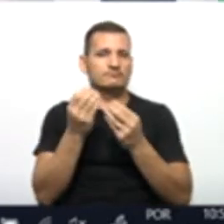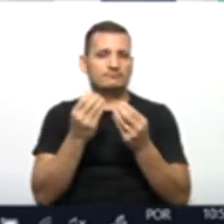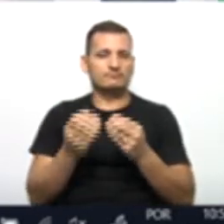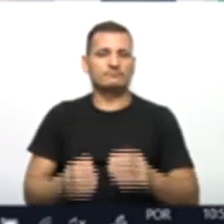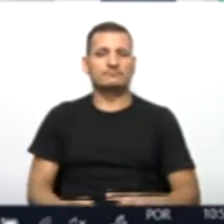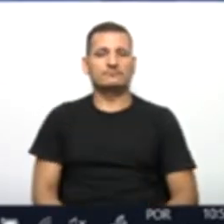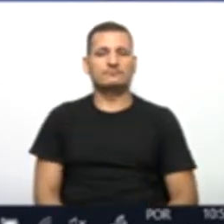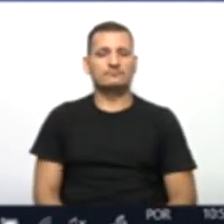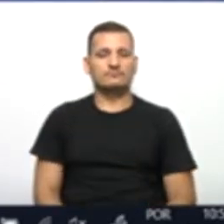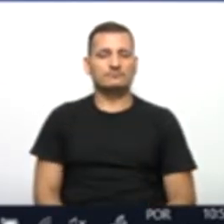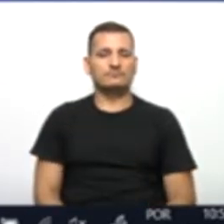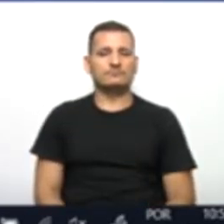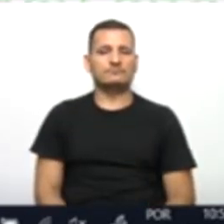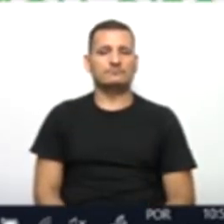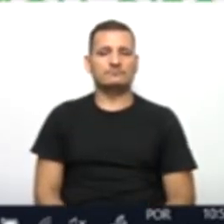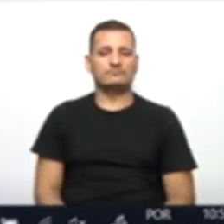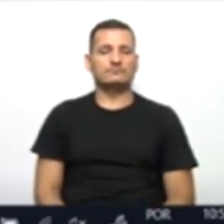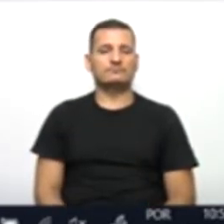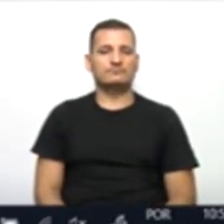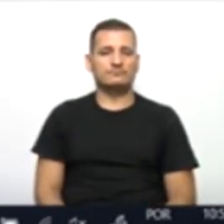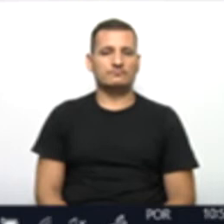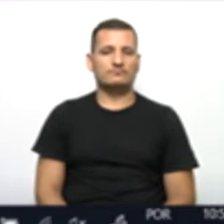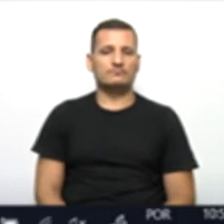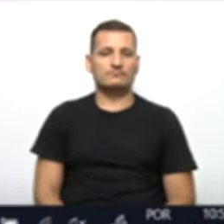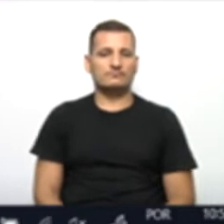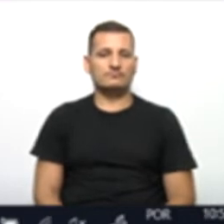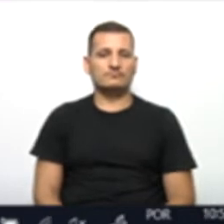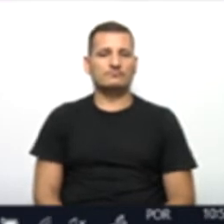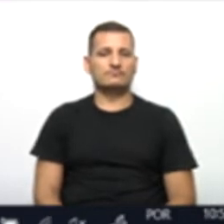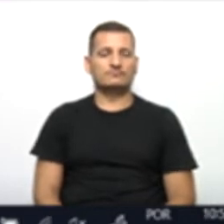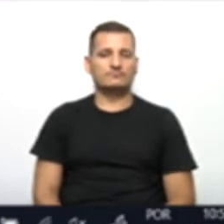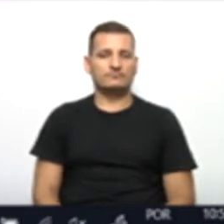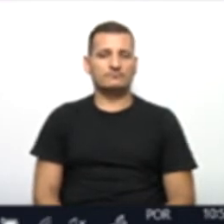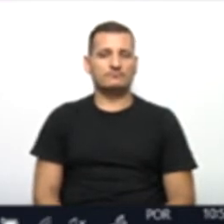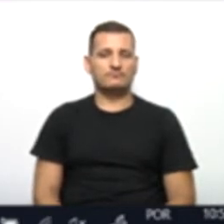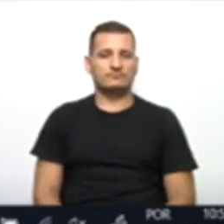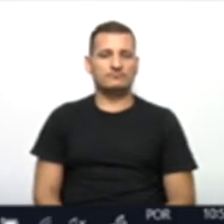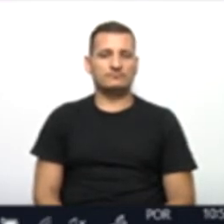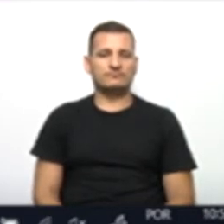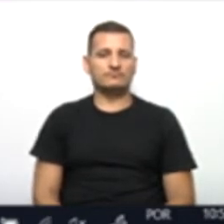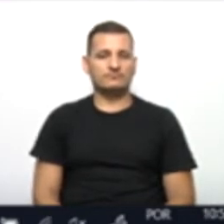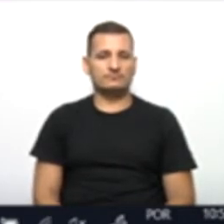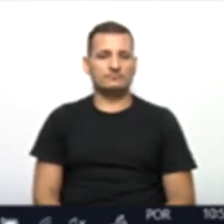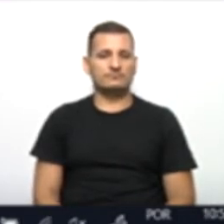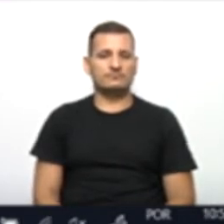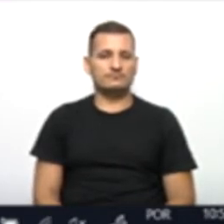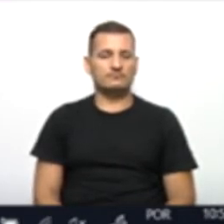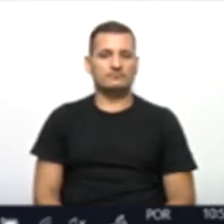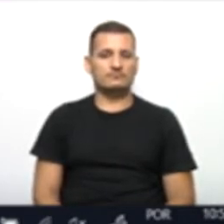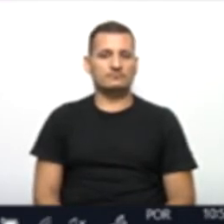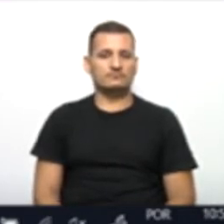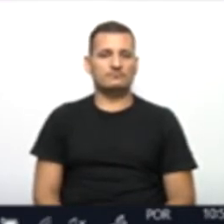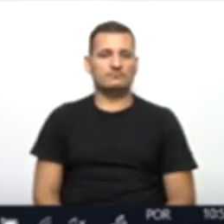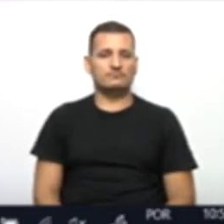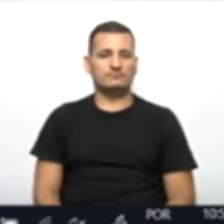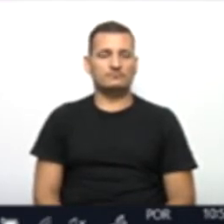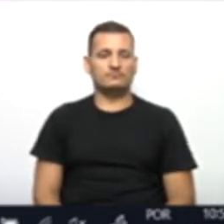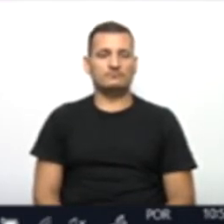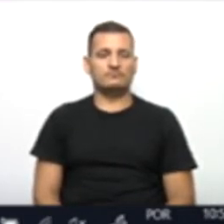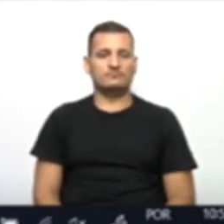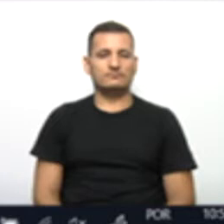colocar aqui ao lado a lado a lado com o meu código aqui do outro lado e nós vamos